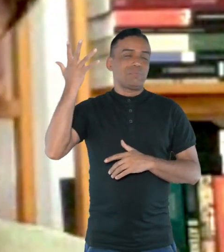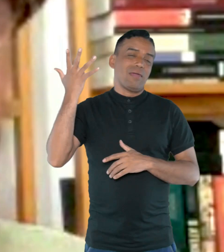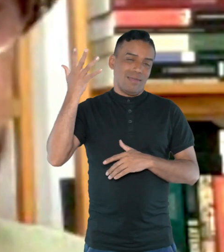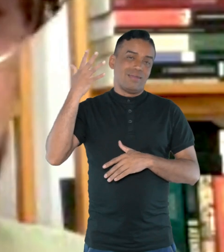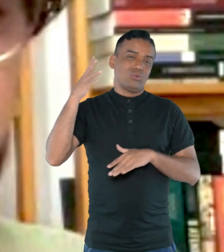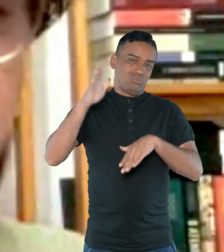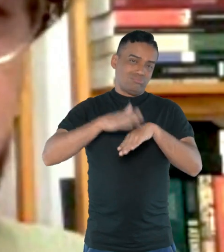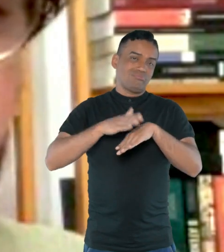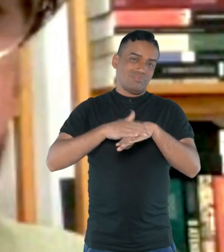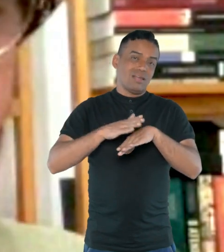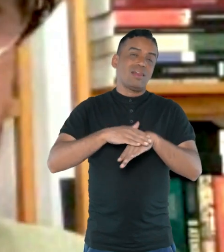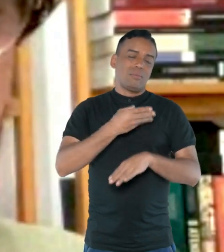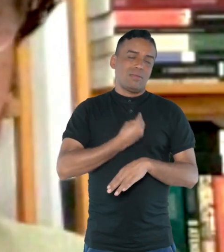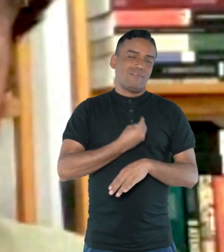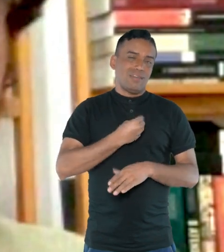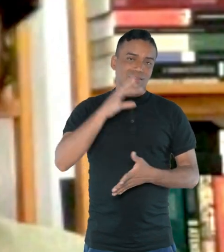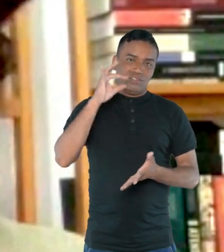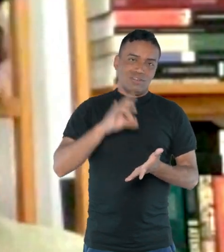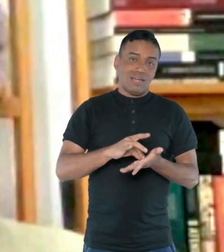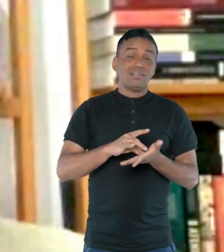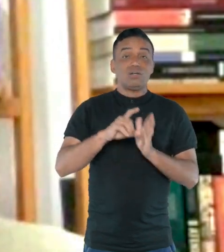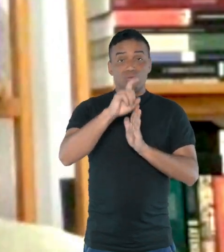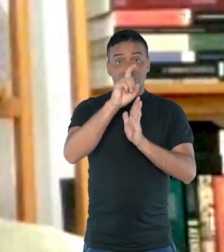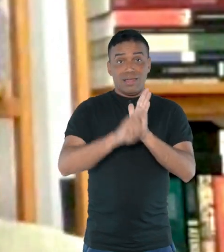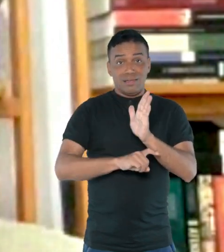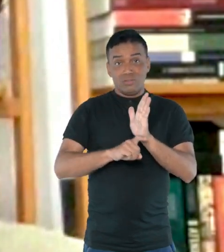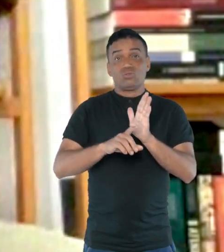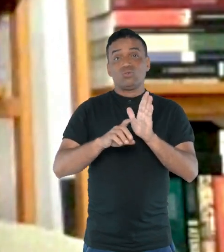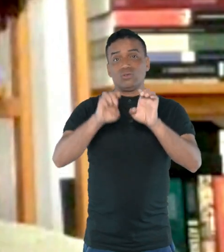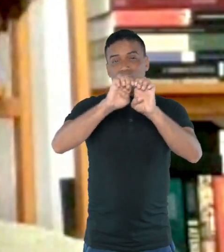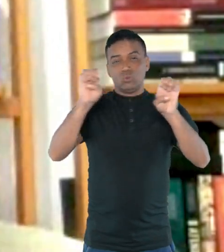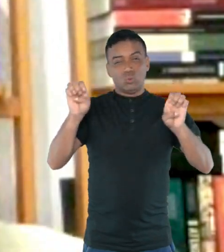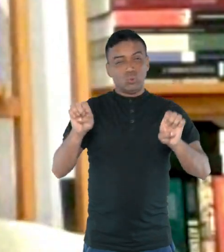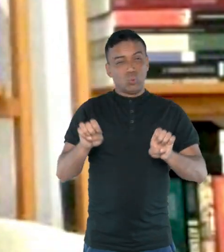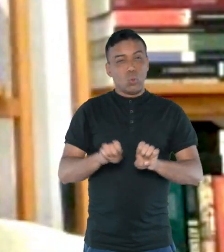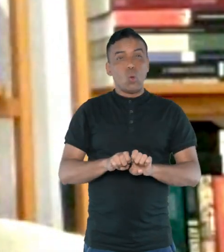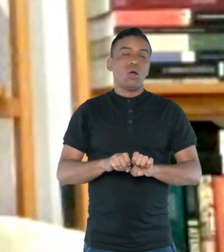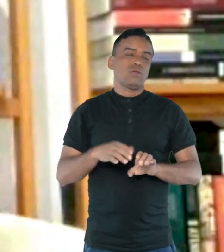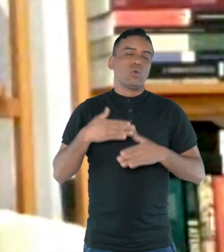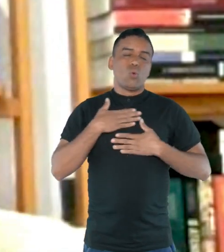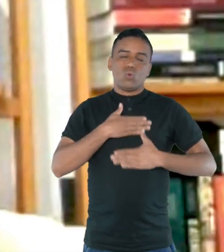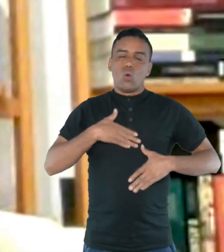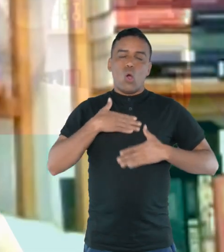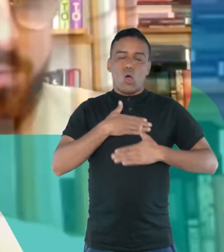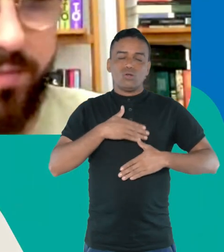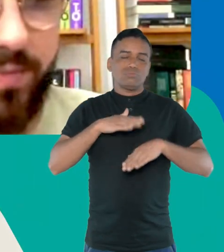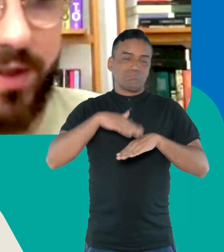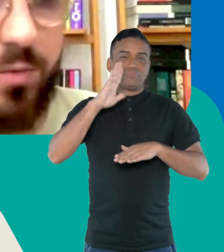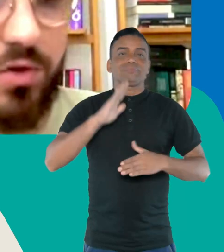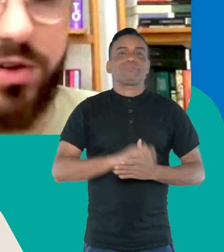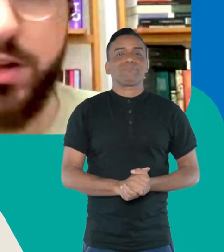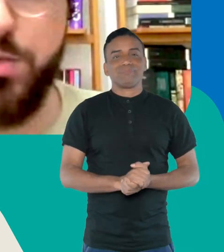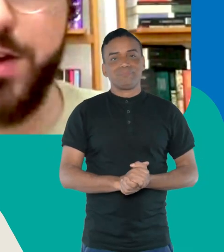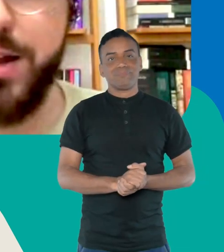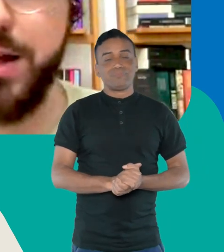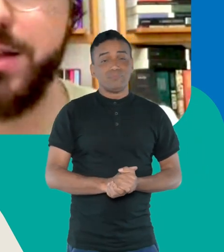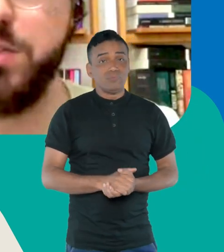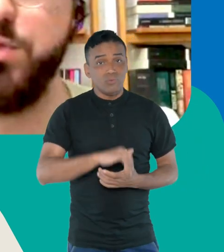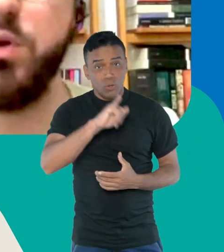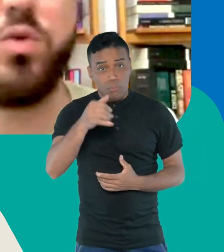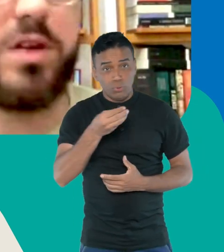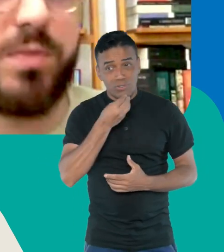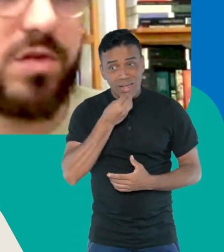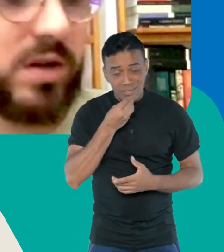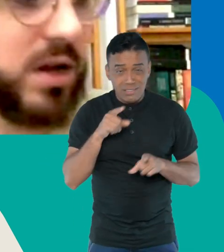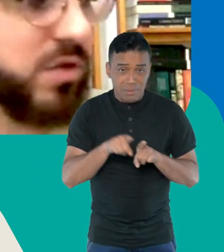minha vida. Então, é um texto que se constitui dessa forma, eu gosto bastante. Tem um outro também, né, agora tendo a oportunidade de falar, que é